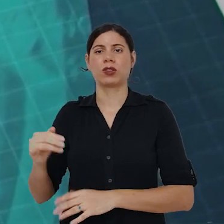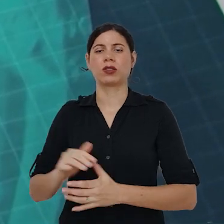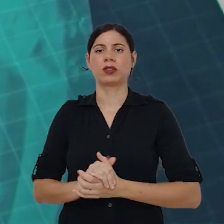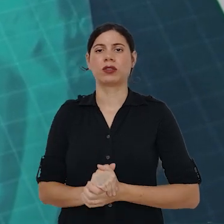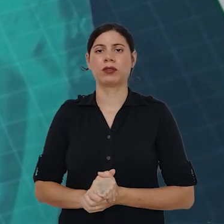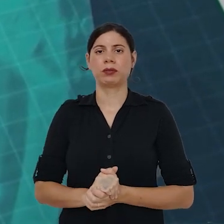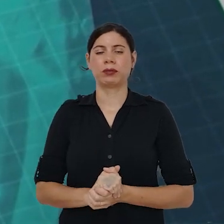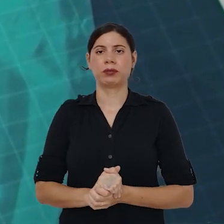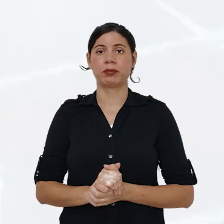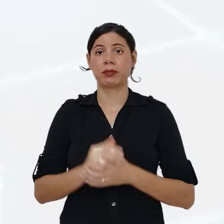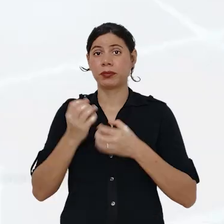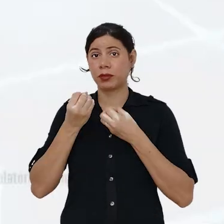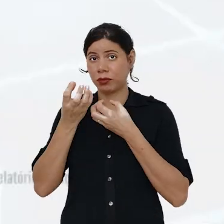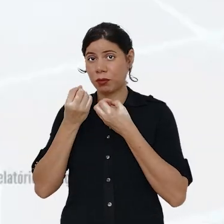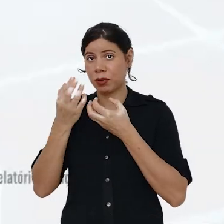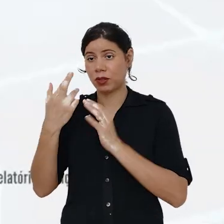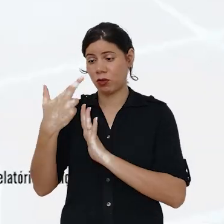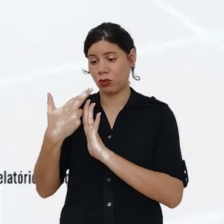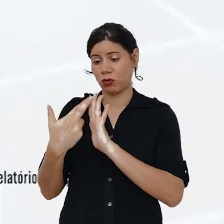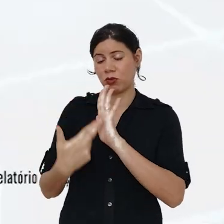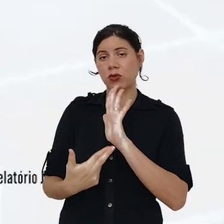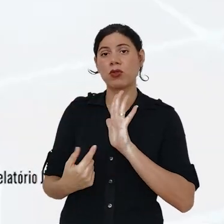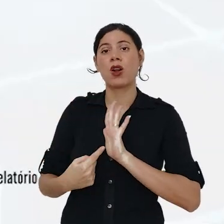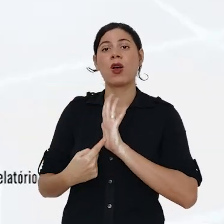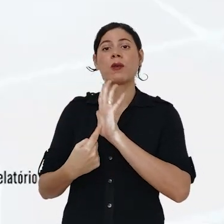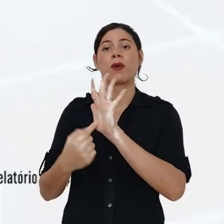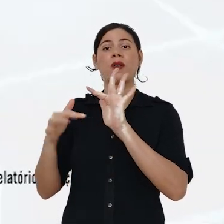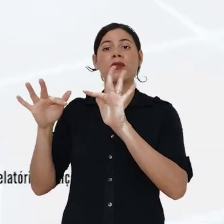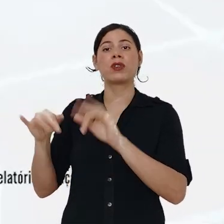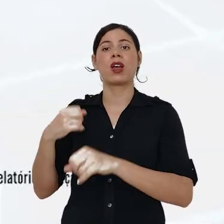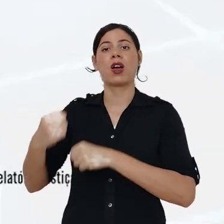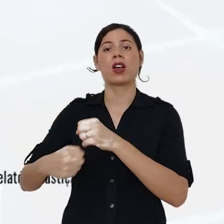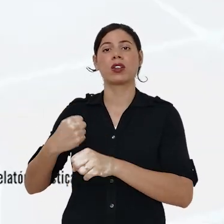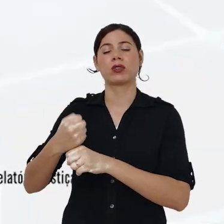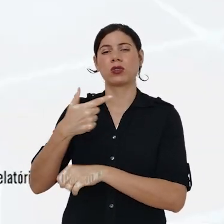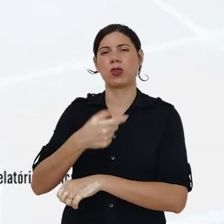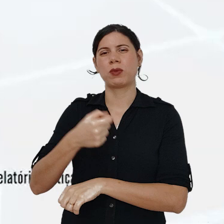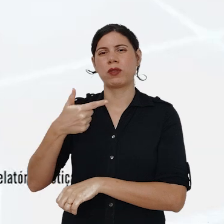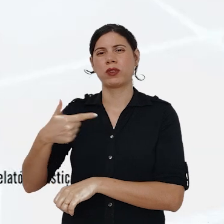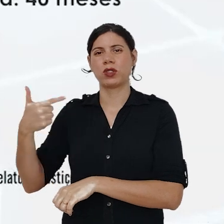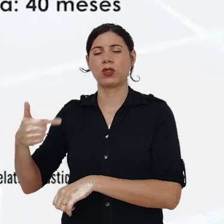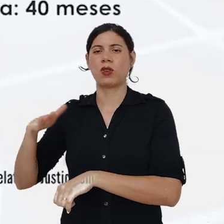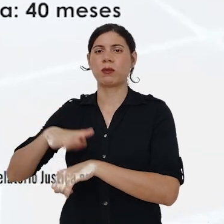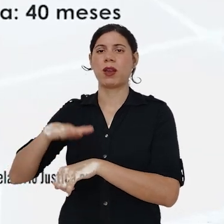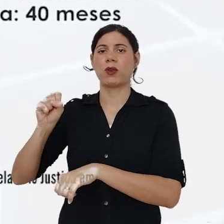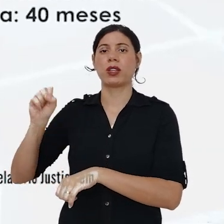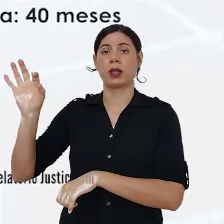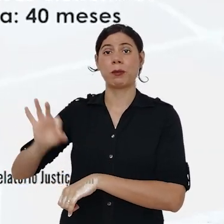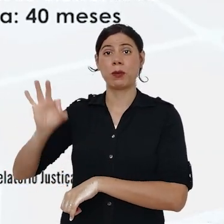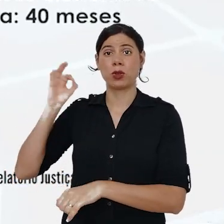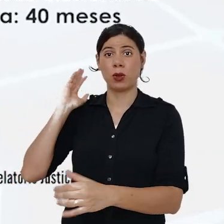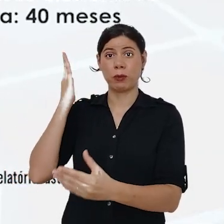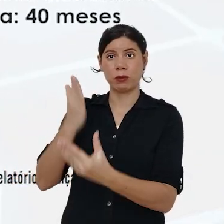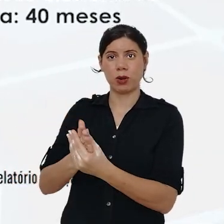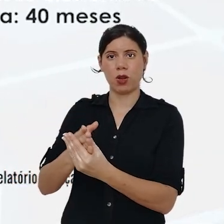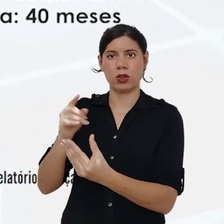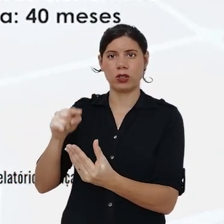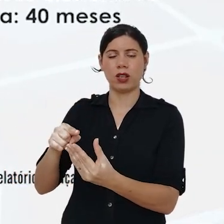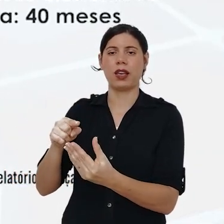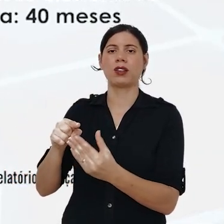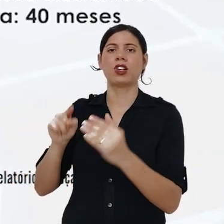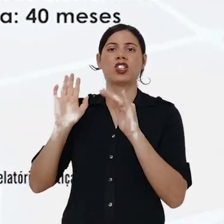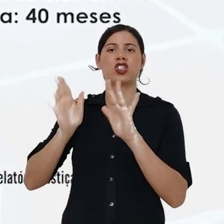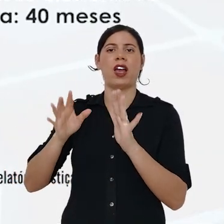Justiça, o CNJ. Dados do relatório indicam que no final de 2022, mais de 80% dos